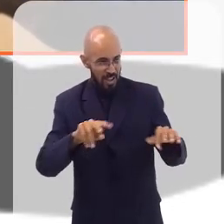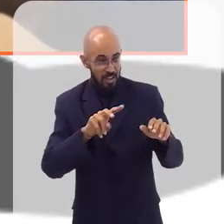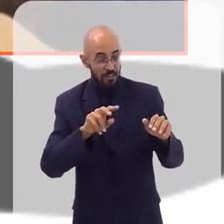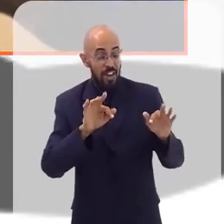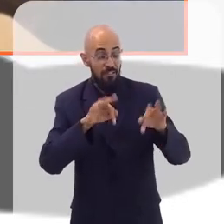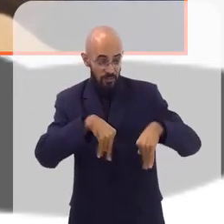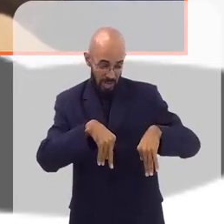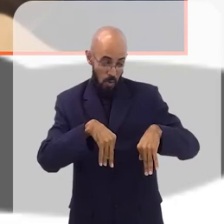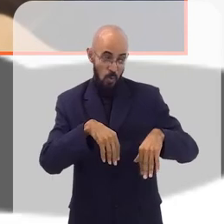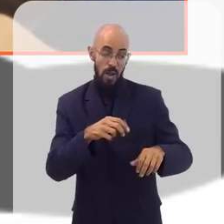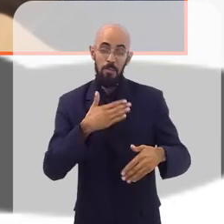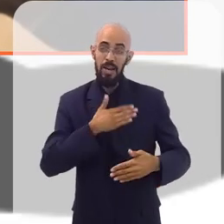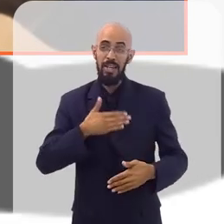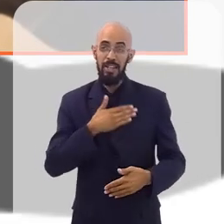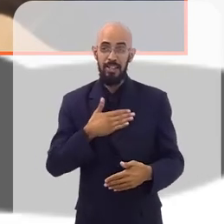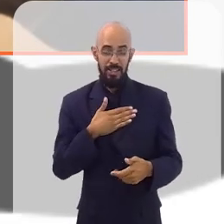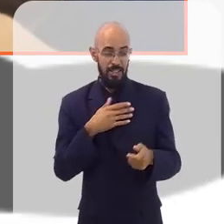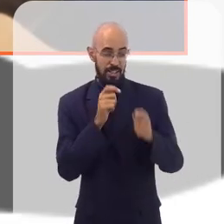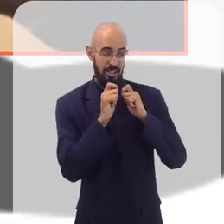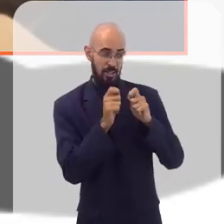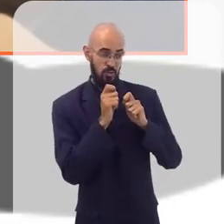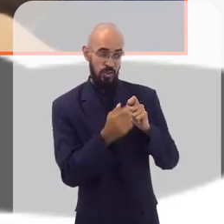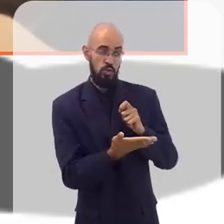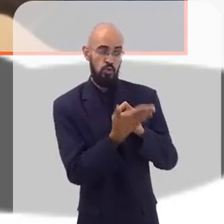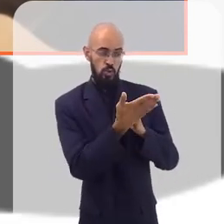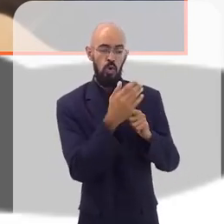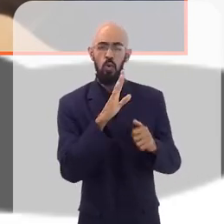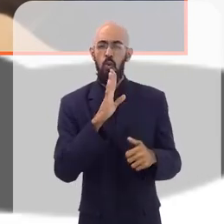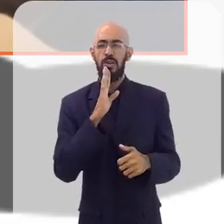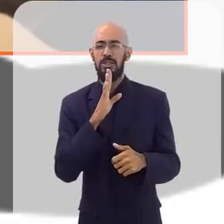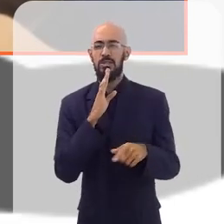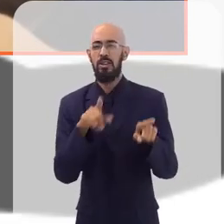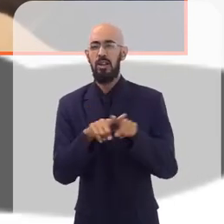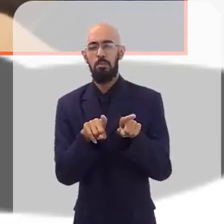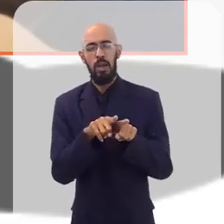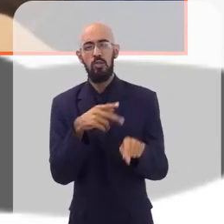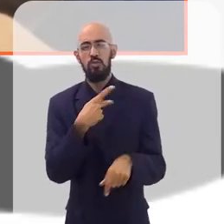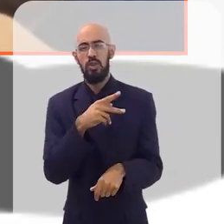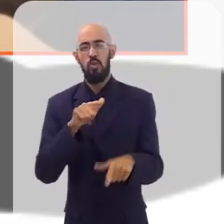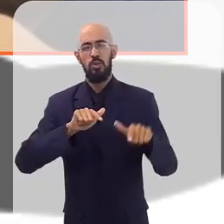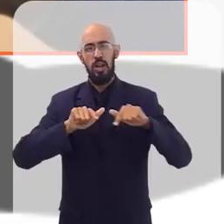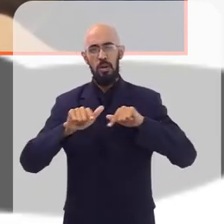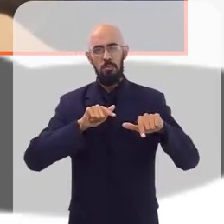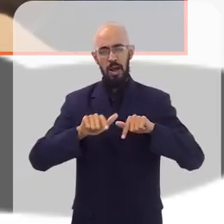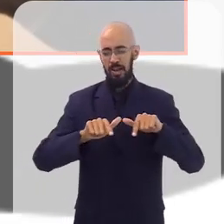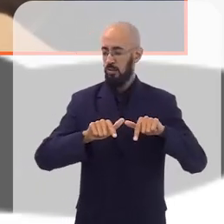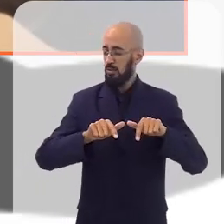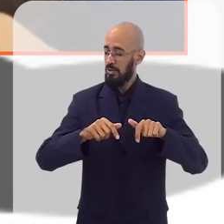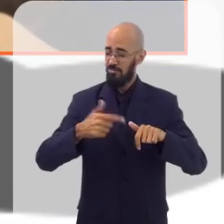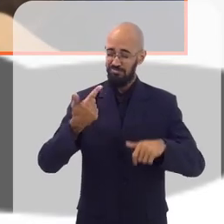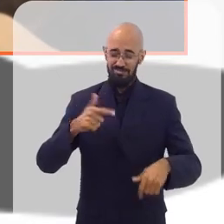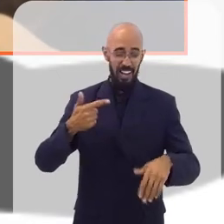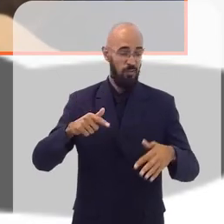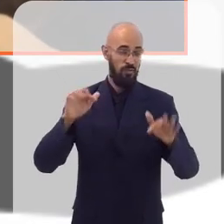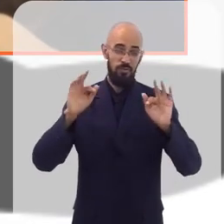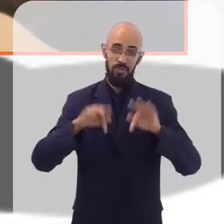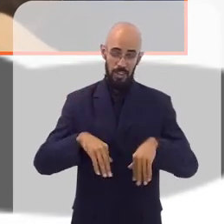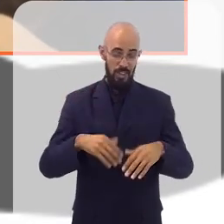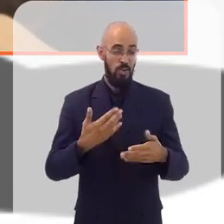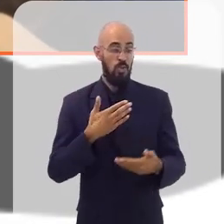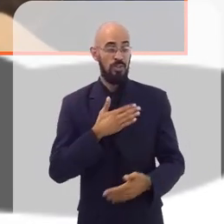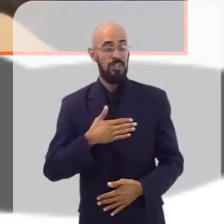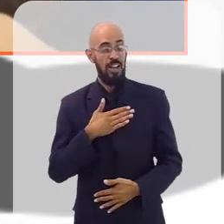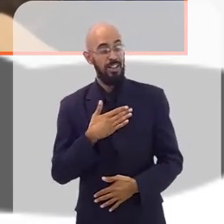é uma alegria ter tido prazer EA honra de entrevistar o senhor e conhecer um pouco mais esse seu trabalho tem infinito